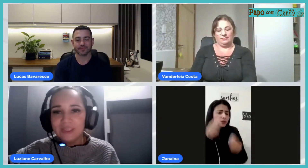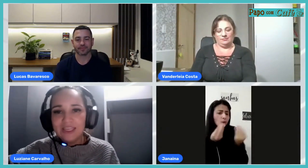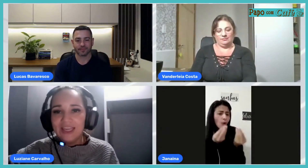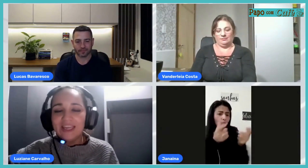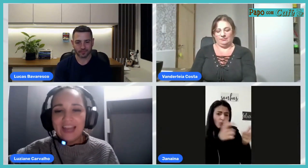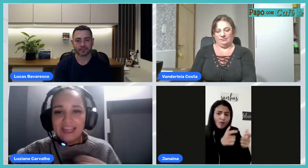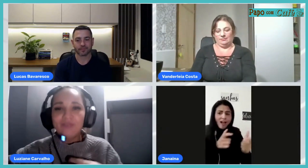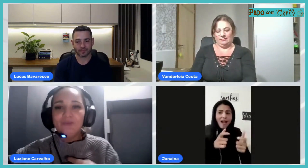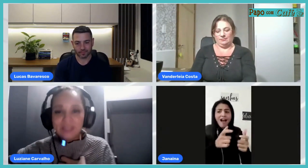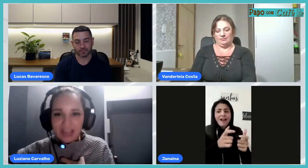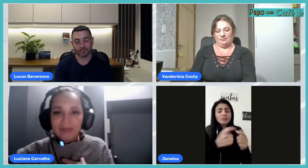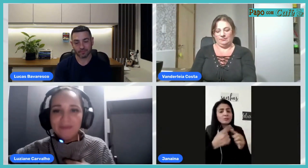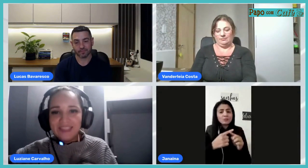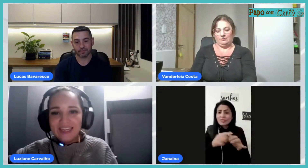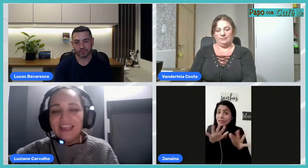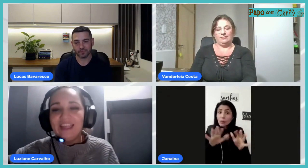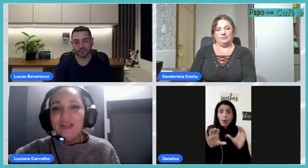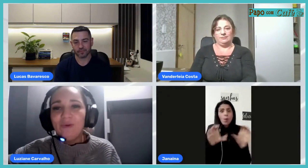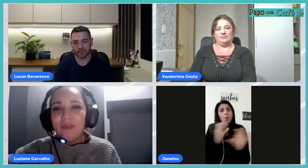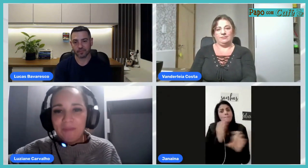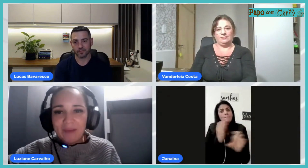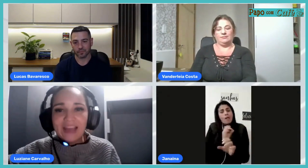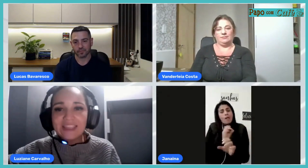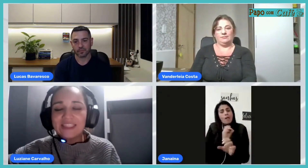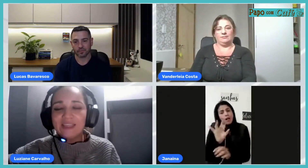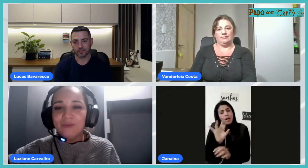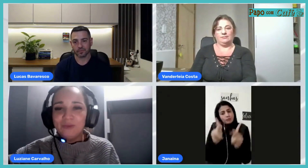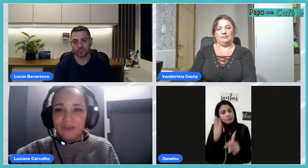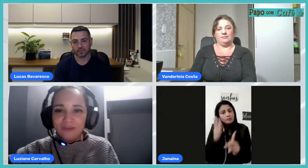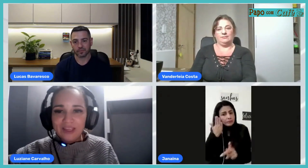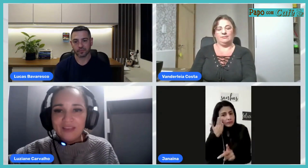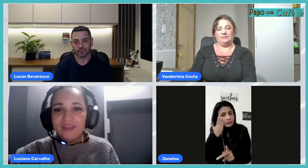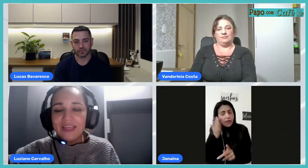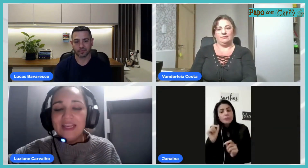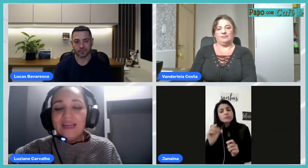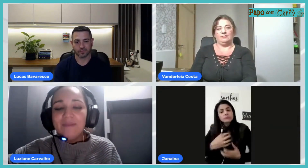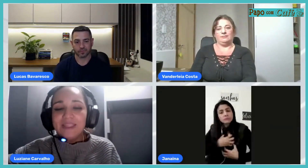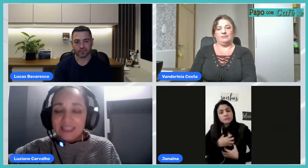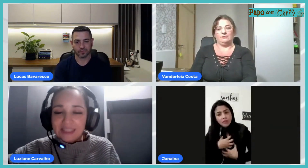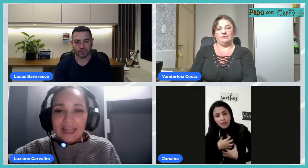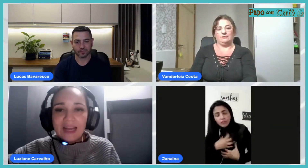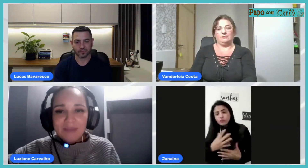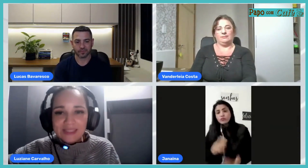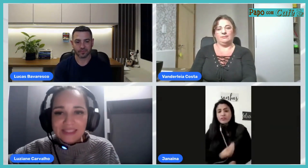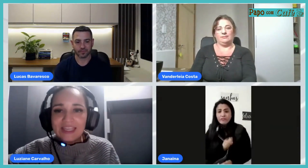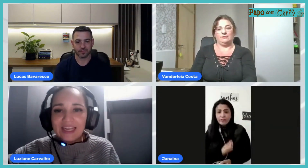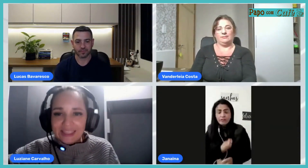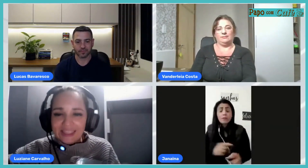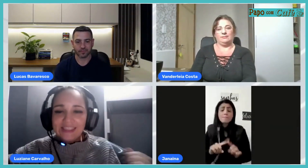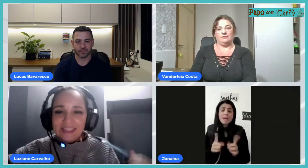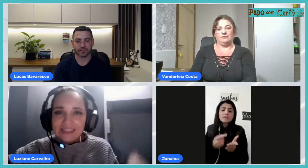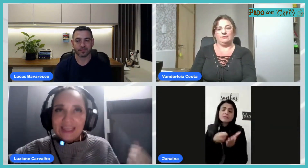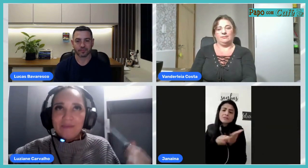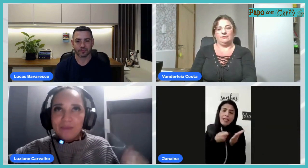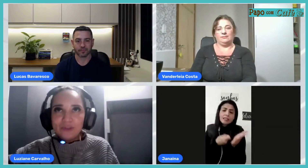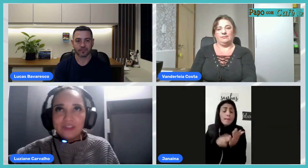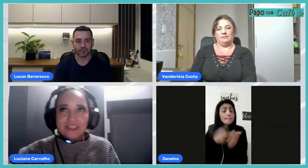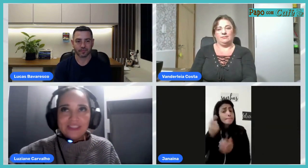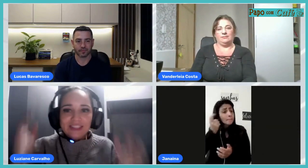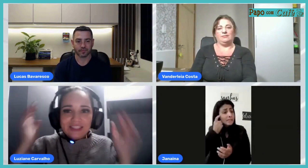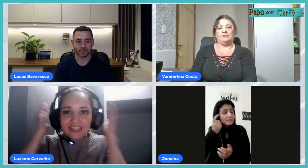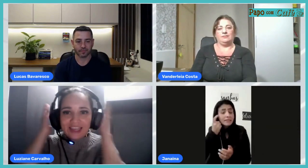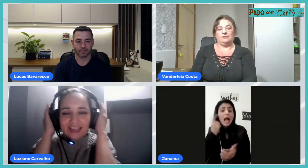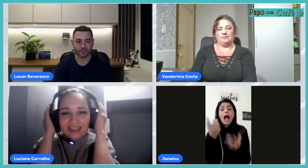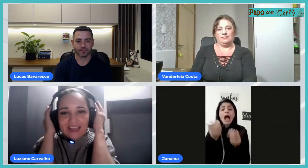completamente, porque cada um sabe, né, o que passa, o que vive, mas tentar pensar, né, tentar, poxa,